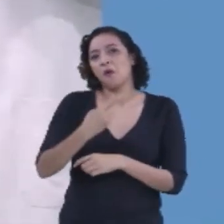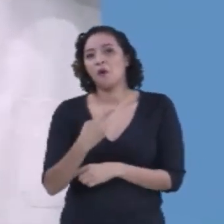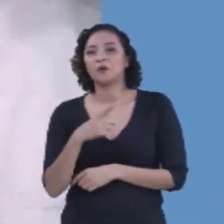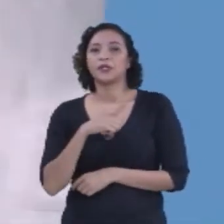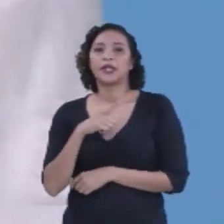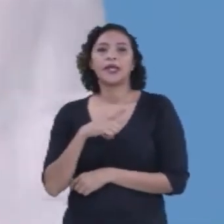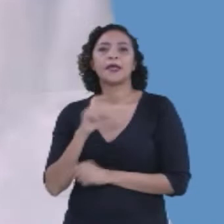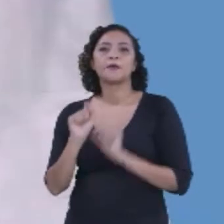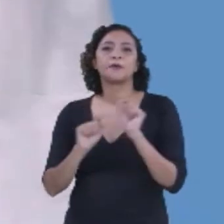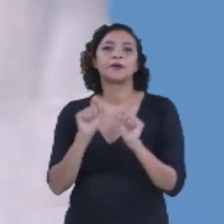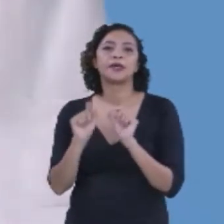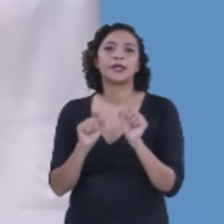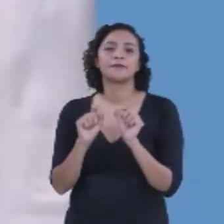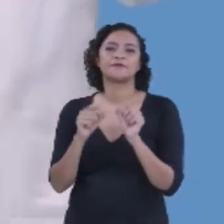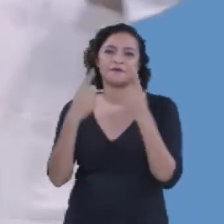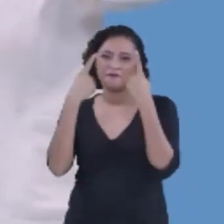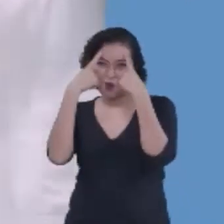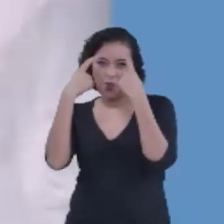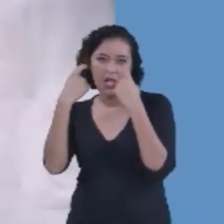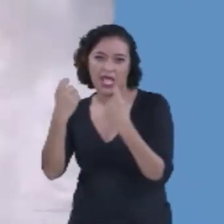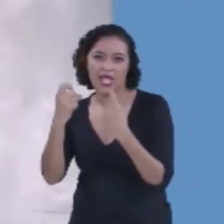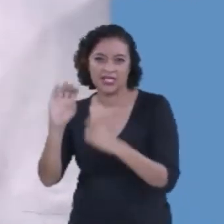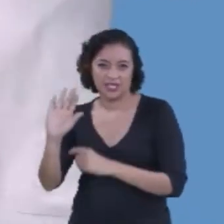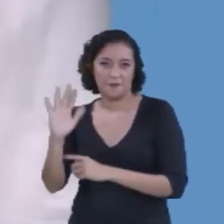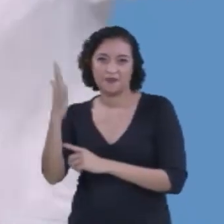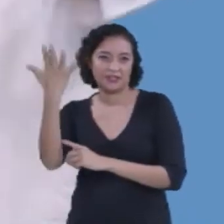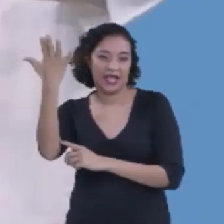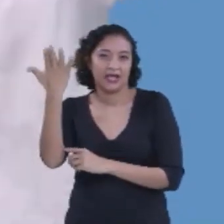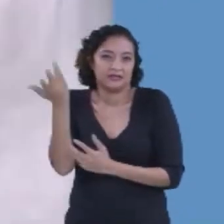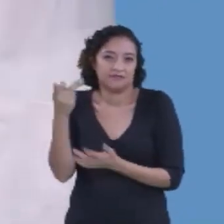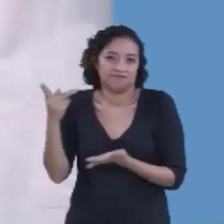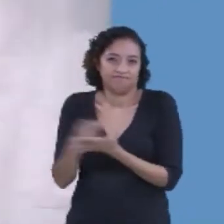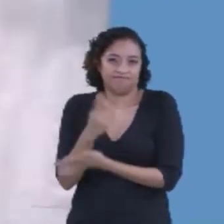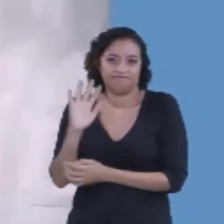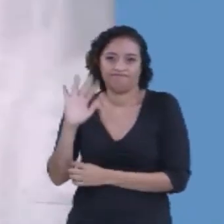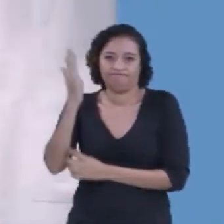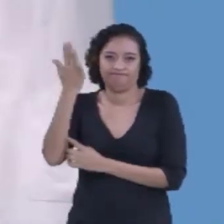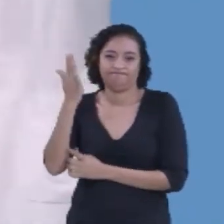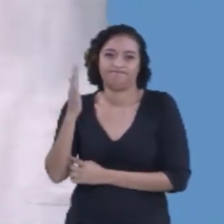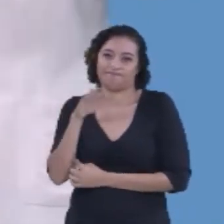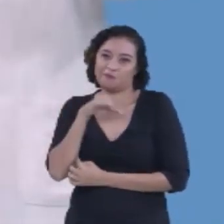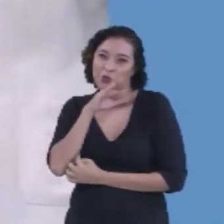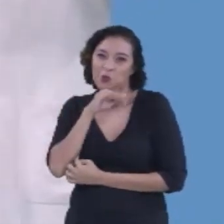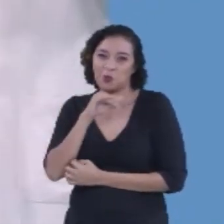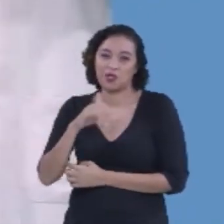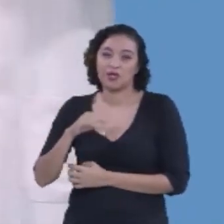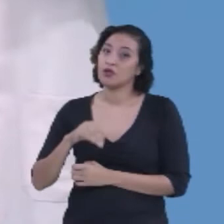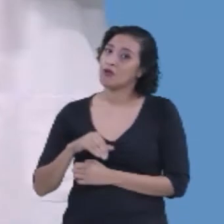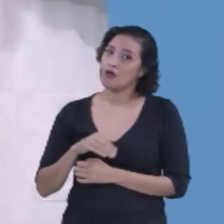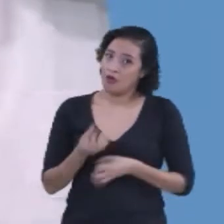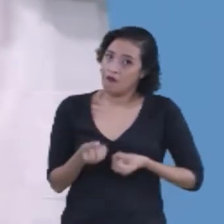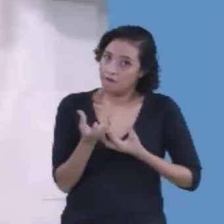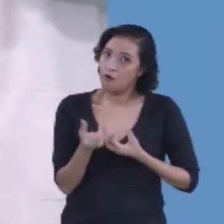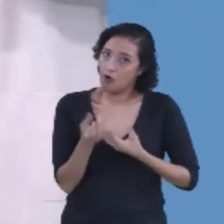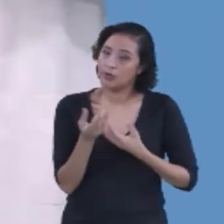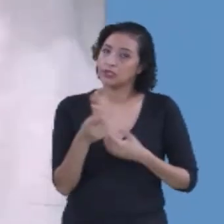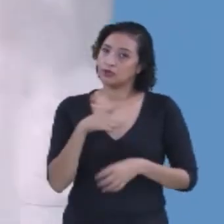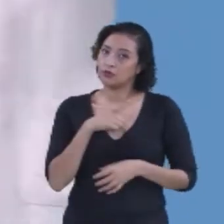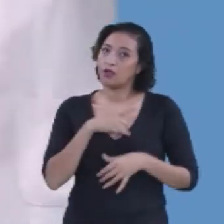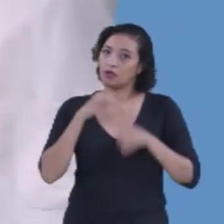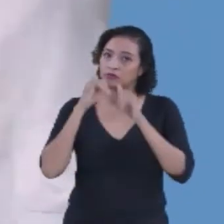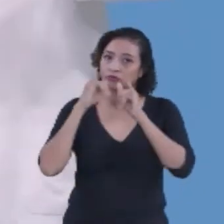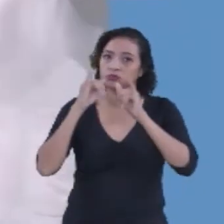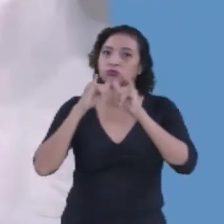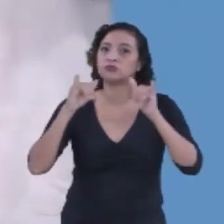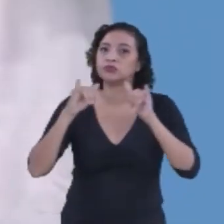são, vamos dizer, violentas, de cataclisma, né? Quando acontece algo ruim, todas essas informações são aí de, vamos